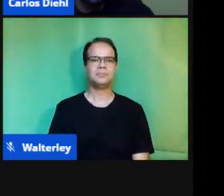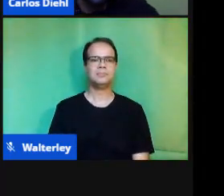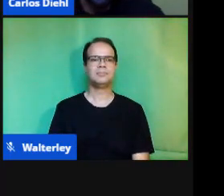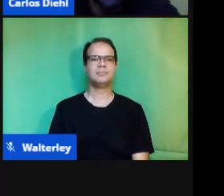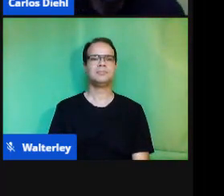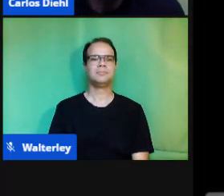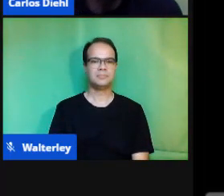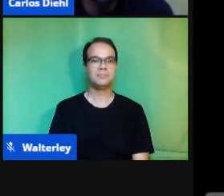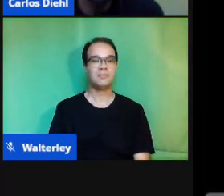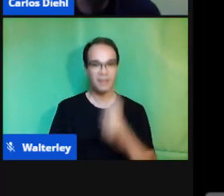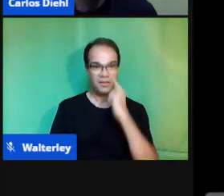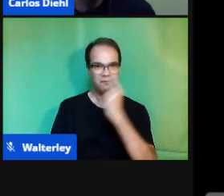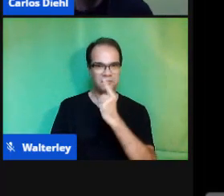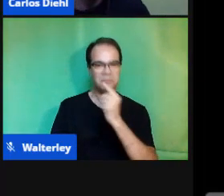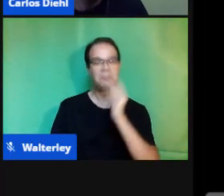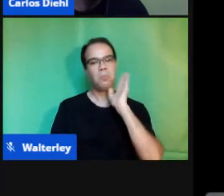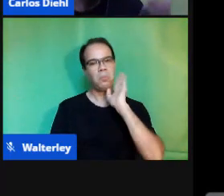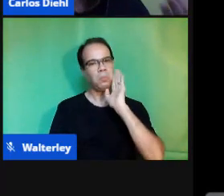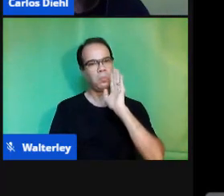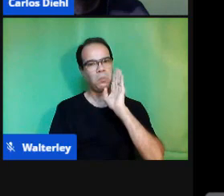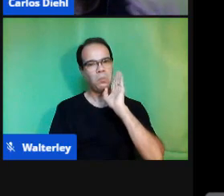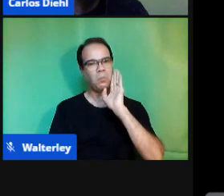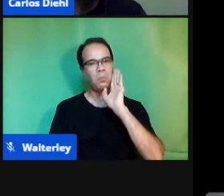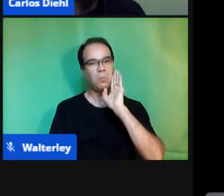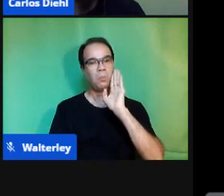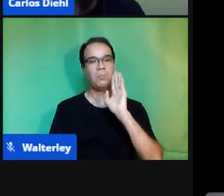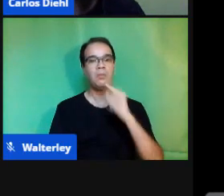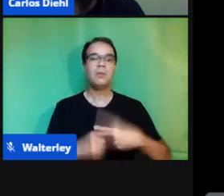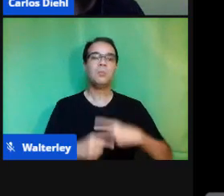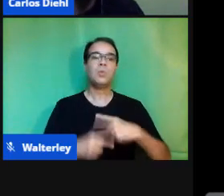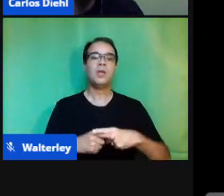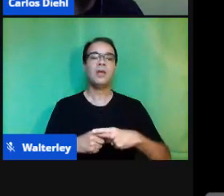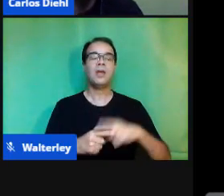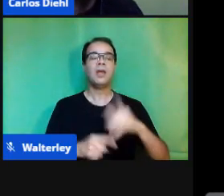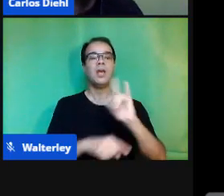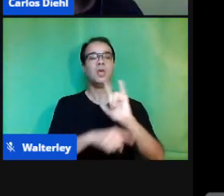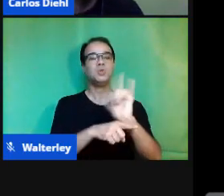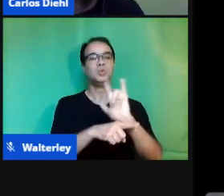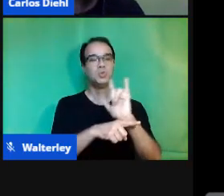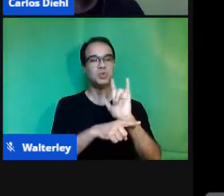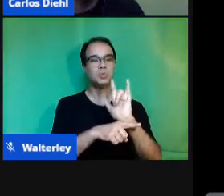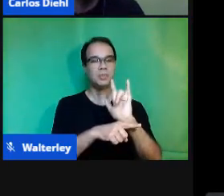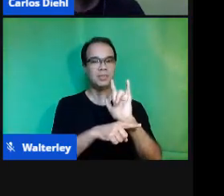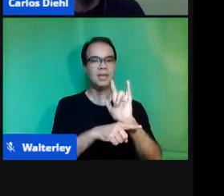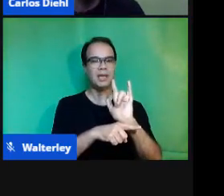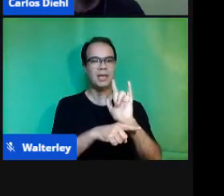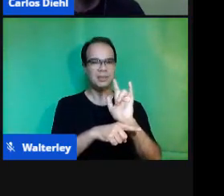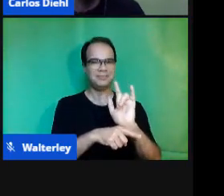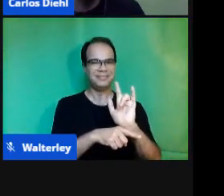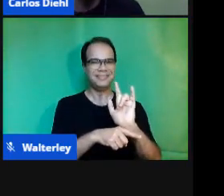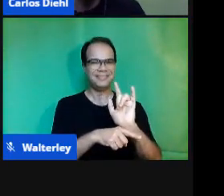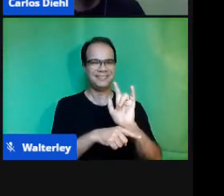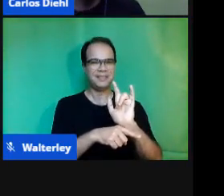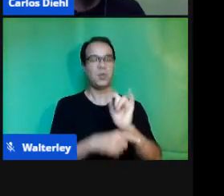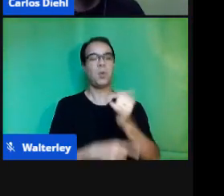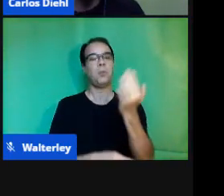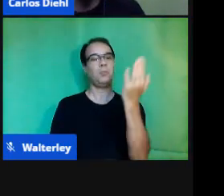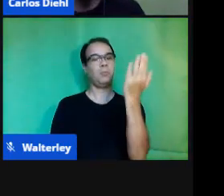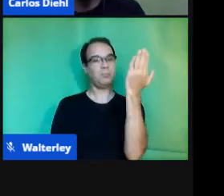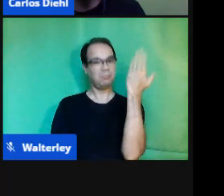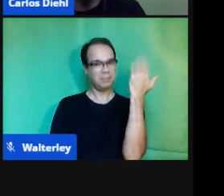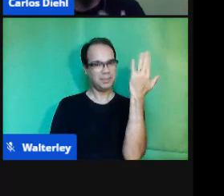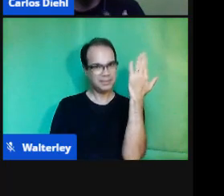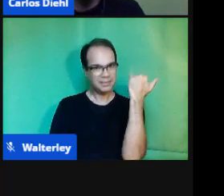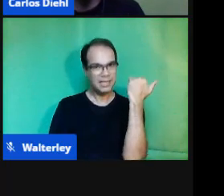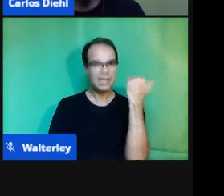Então, é muito legal isso aí. É um documentário sobre o próprio documentário. É um documentário que ele questiona o que é um